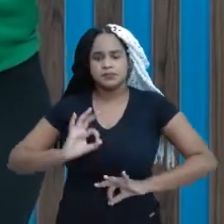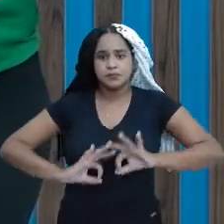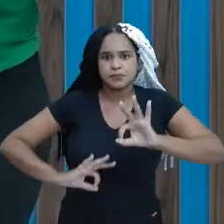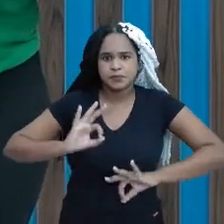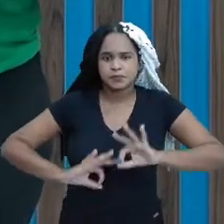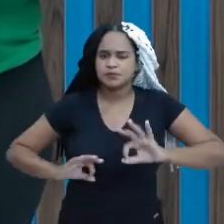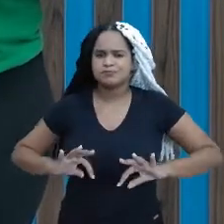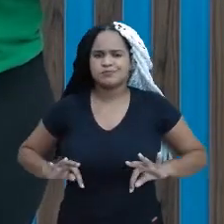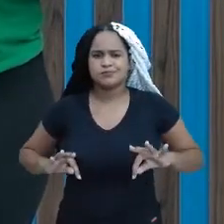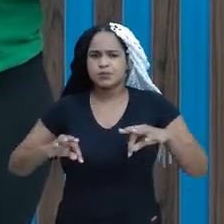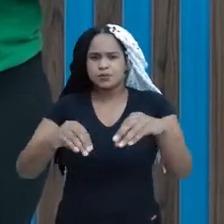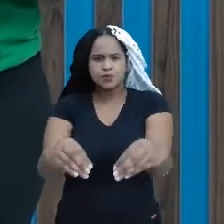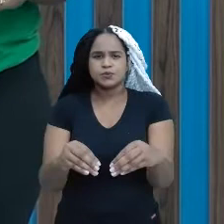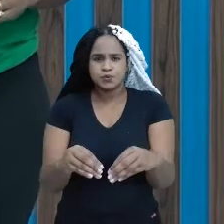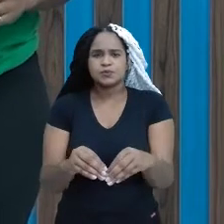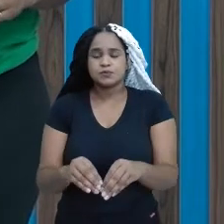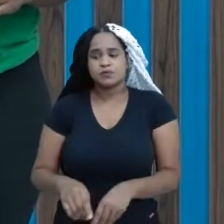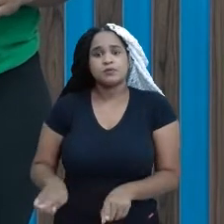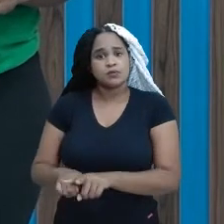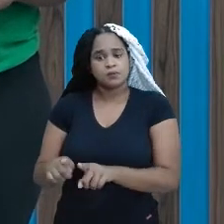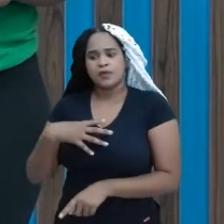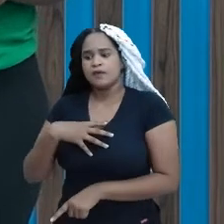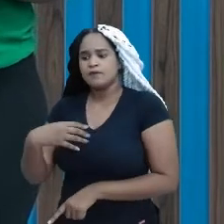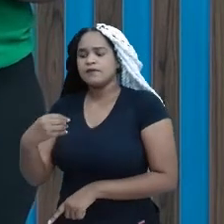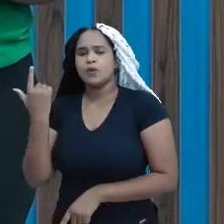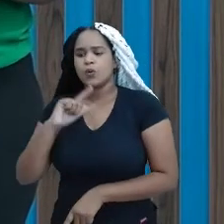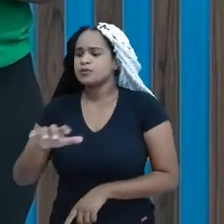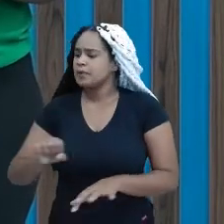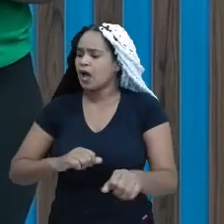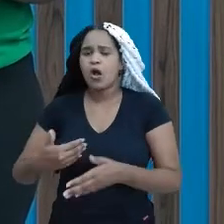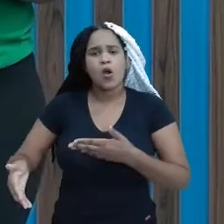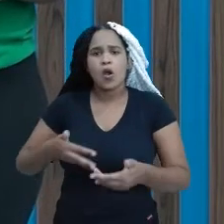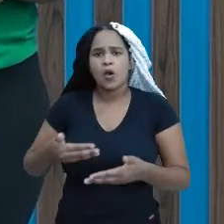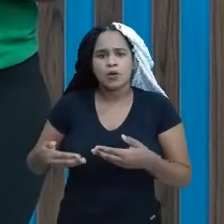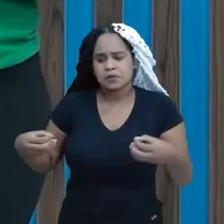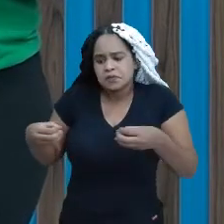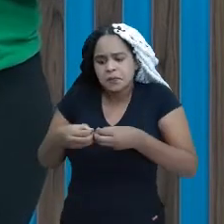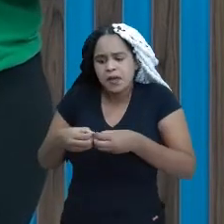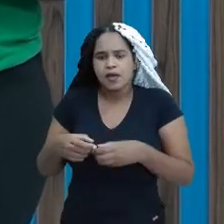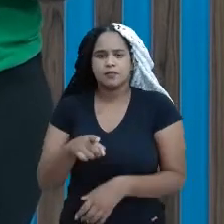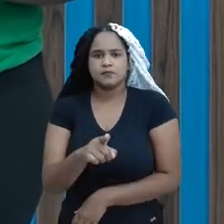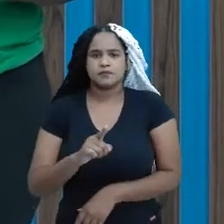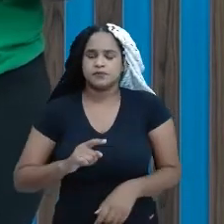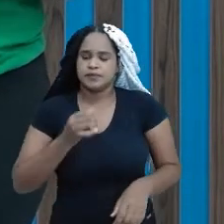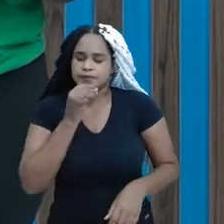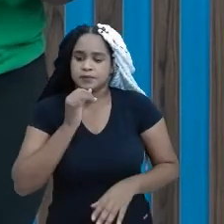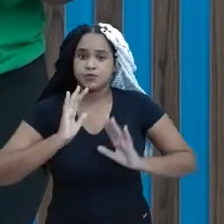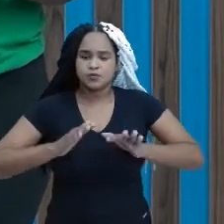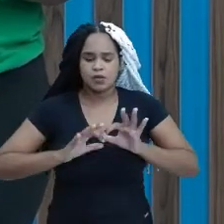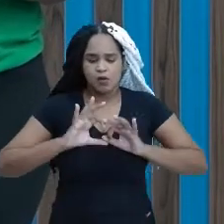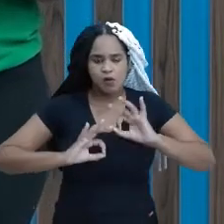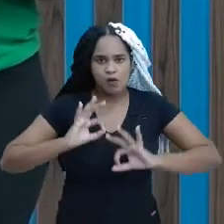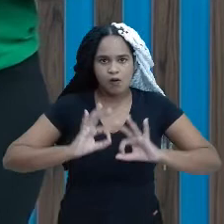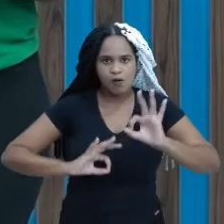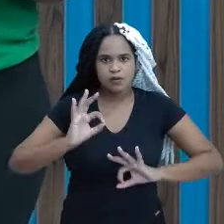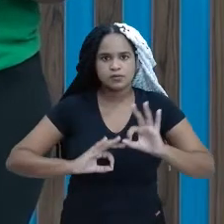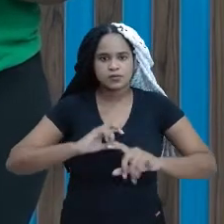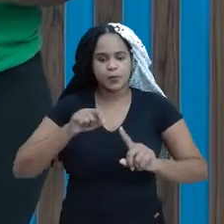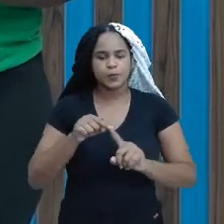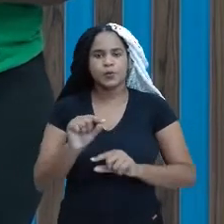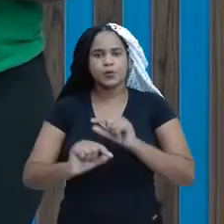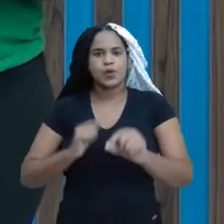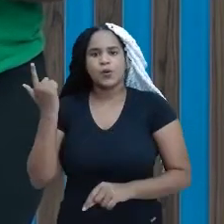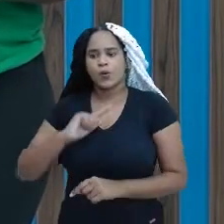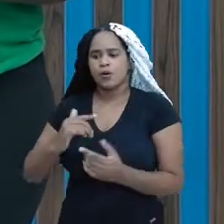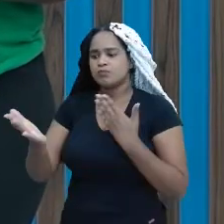ao seu alcance, ao alcance do estudante. O que é que você preparou para vivenciar com ele naquele momento? E se